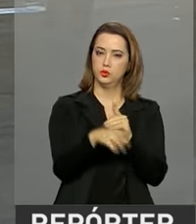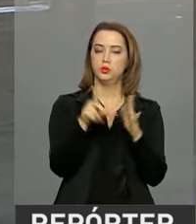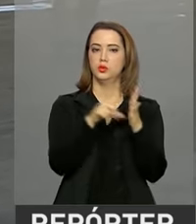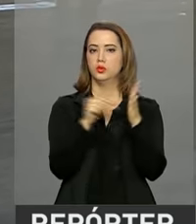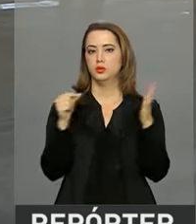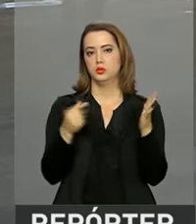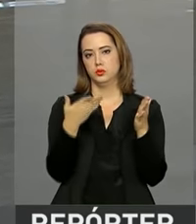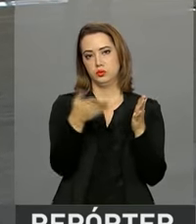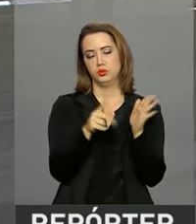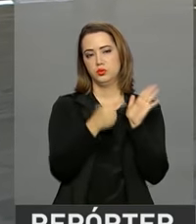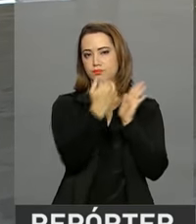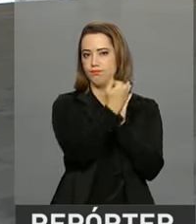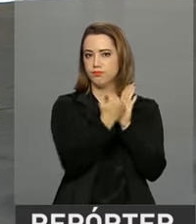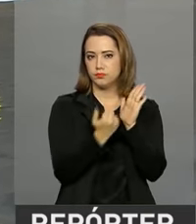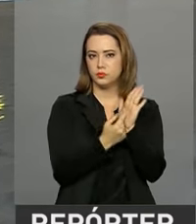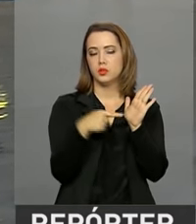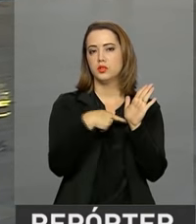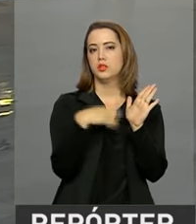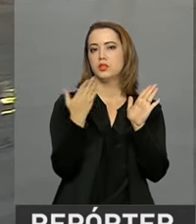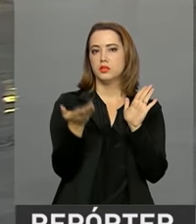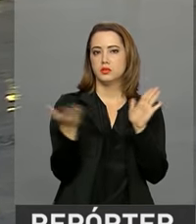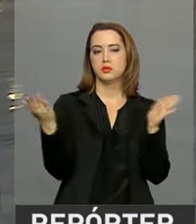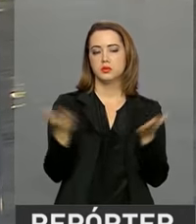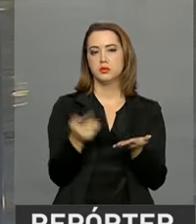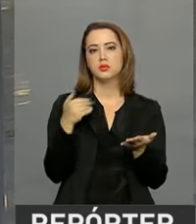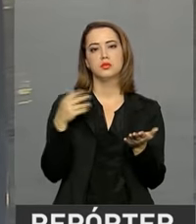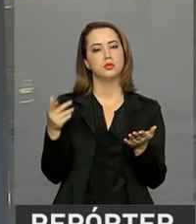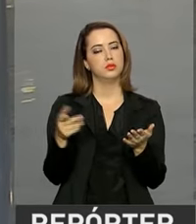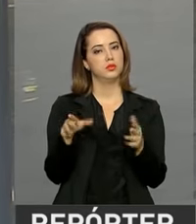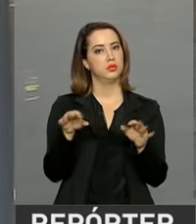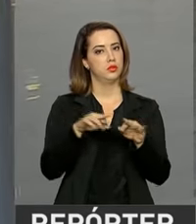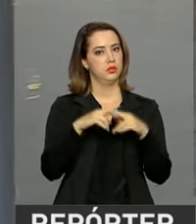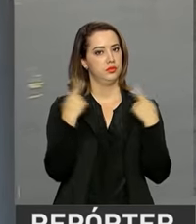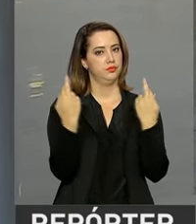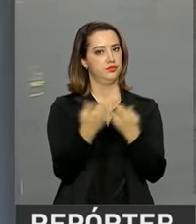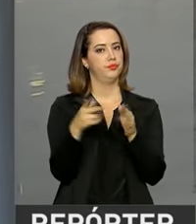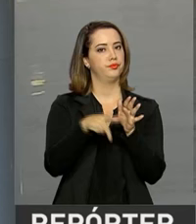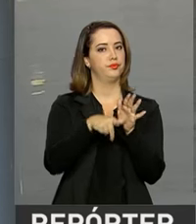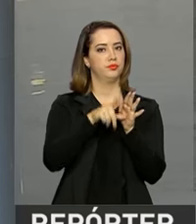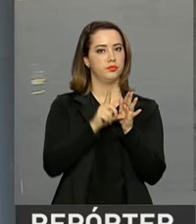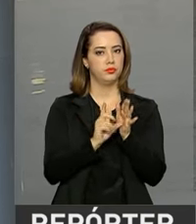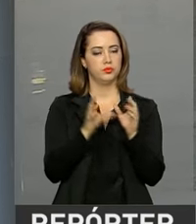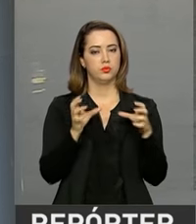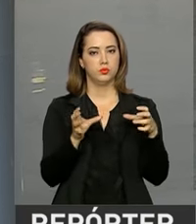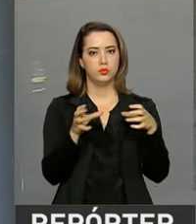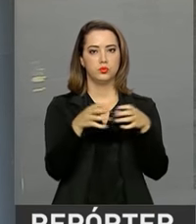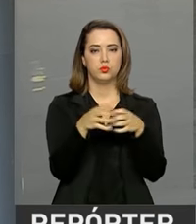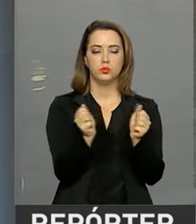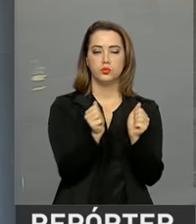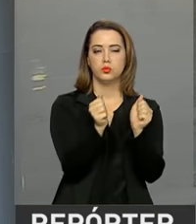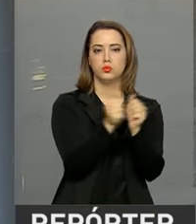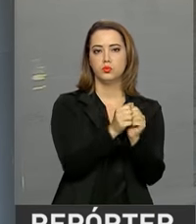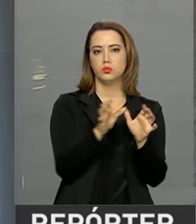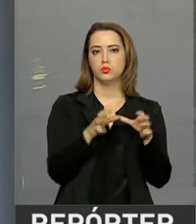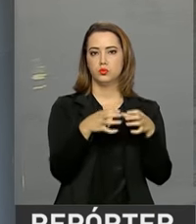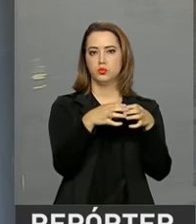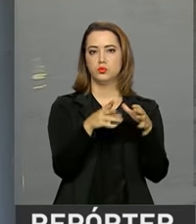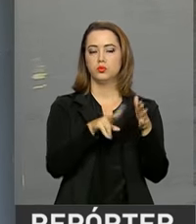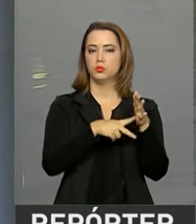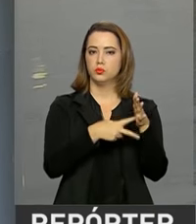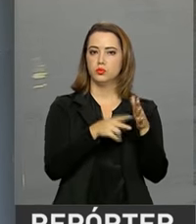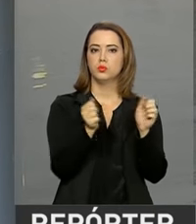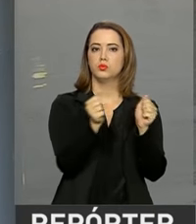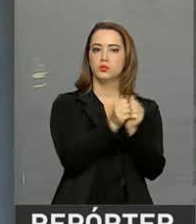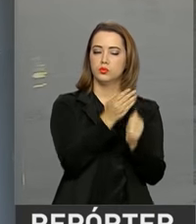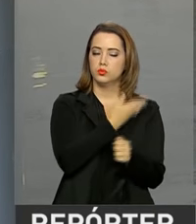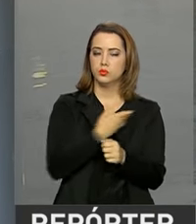já que essas propostas foram feitas na última reunião que envolveu as centrais sindicais e representantes do governo federal.